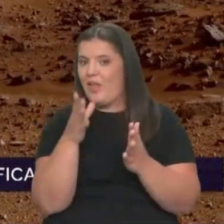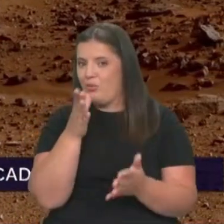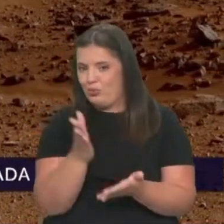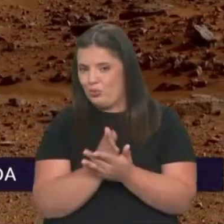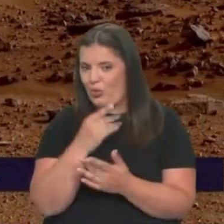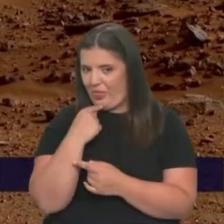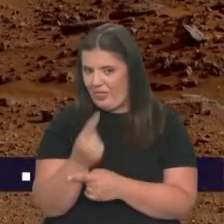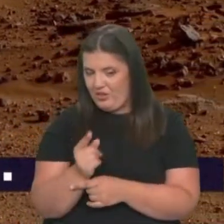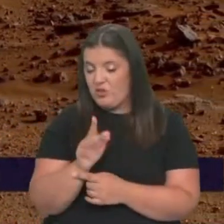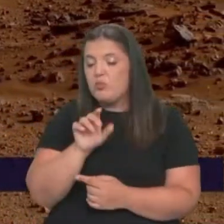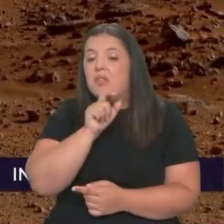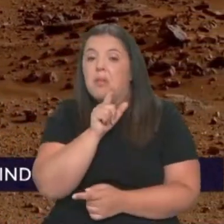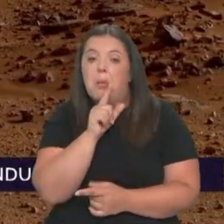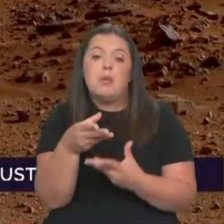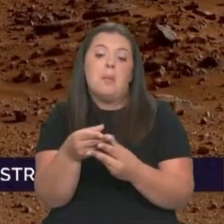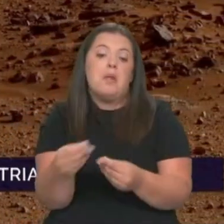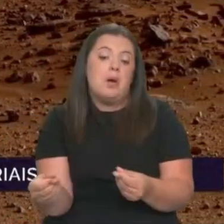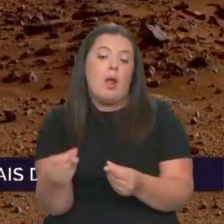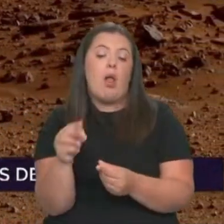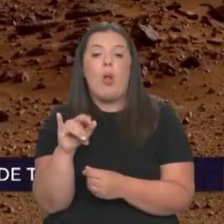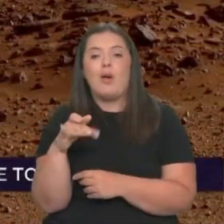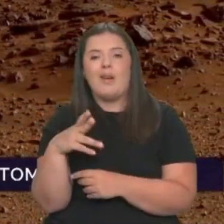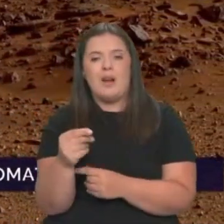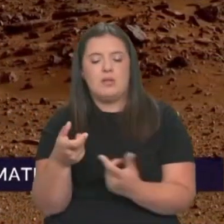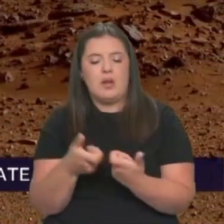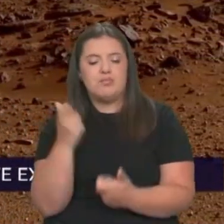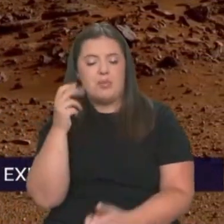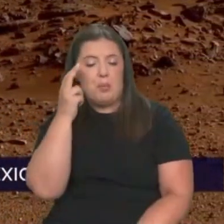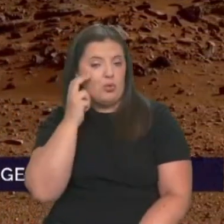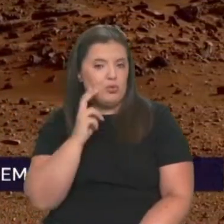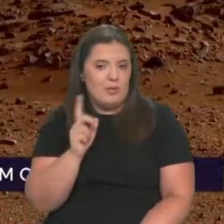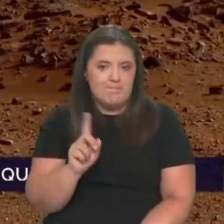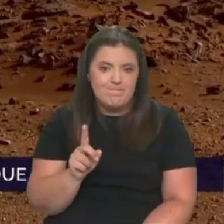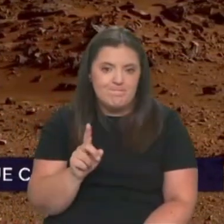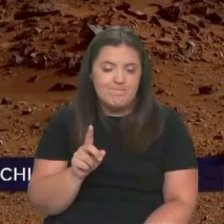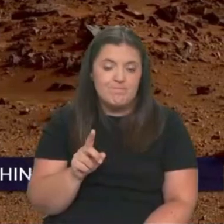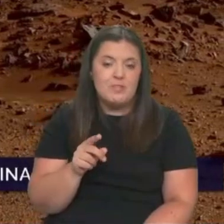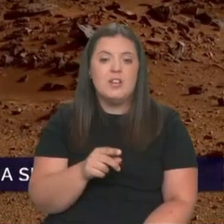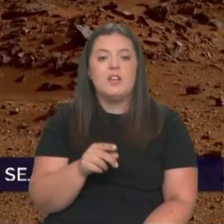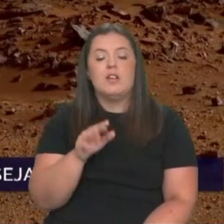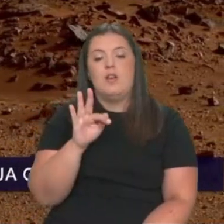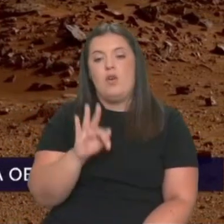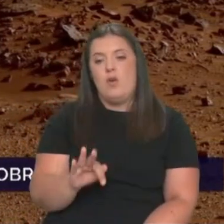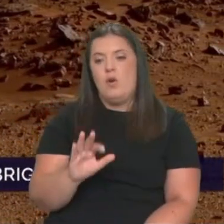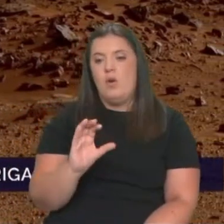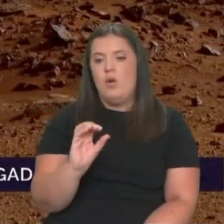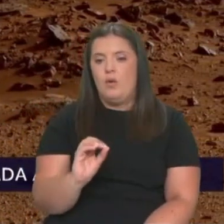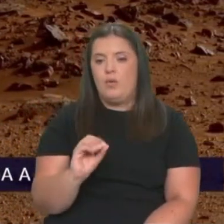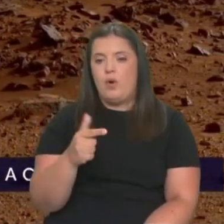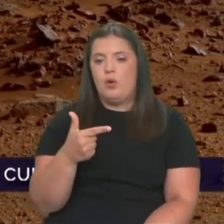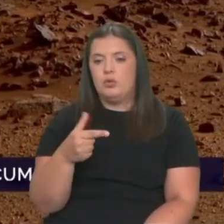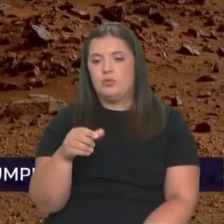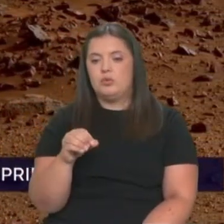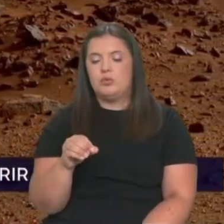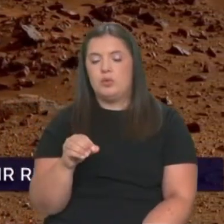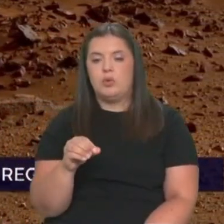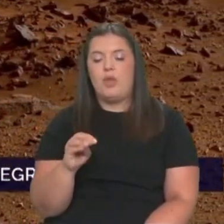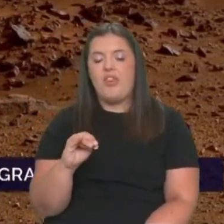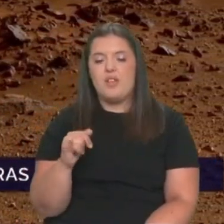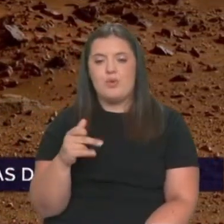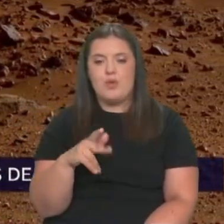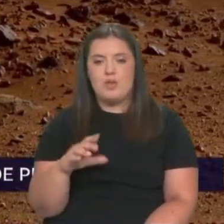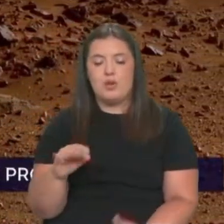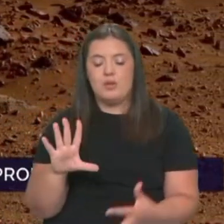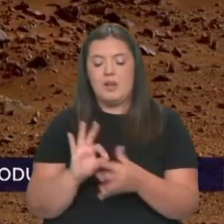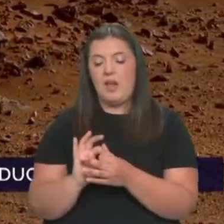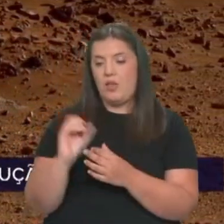seguinte: se calhar o material orgânico em Marte não tem nada a ver com biologia. Isto é fotodissociação, isto tem a ver com o complô entre o Sol e a